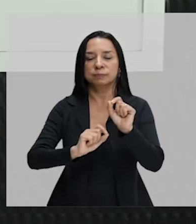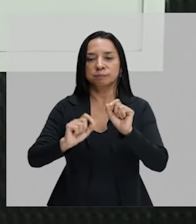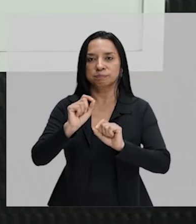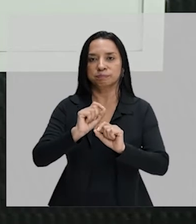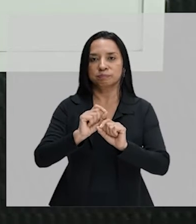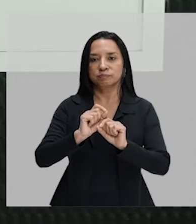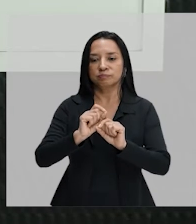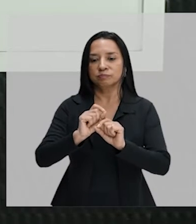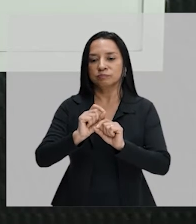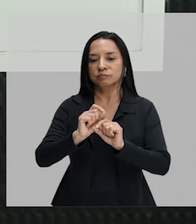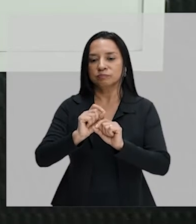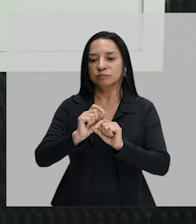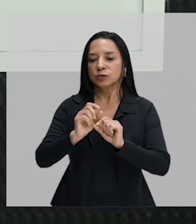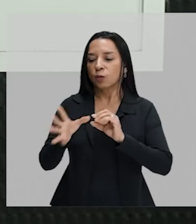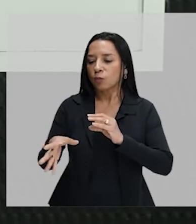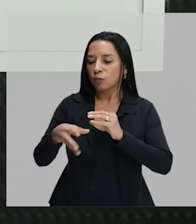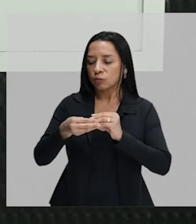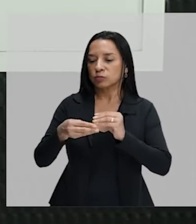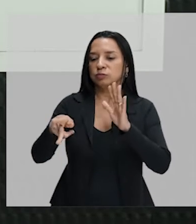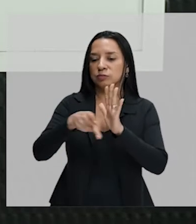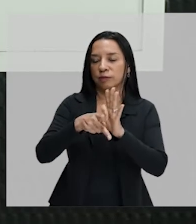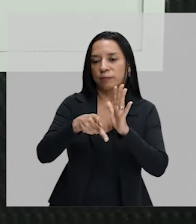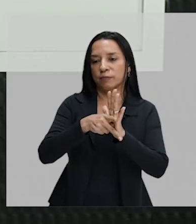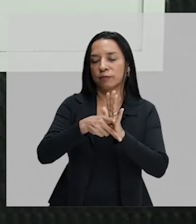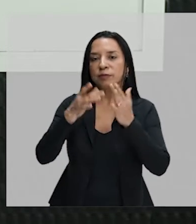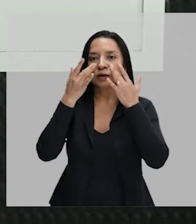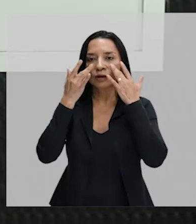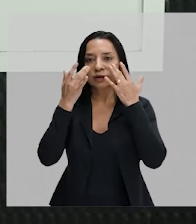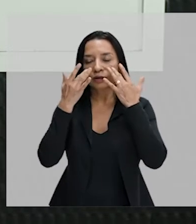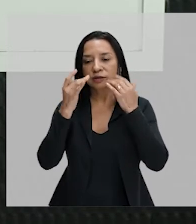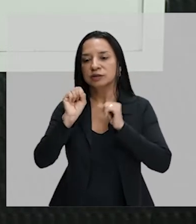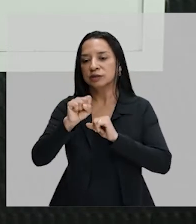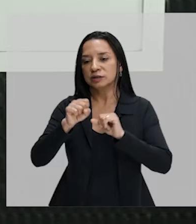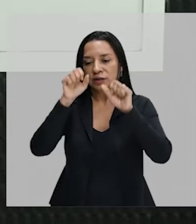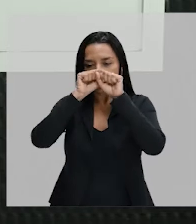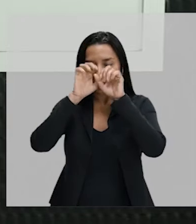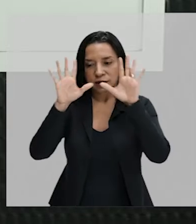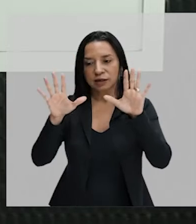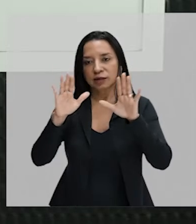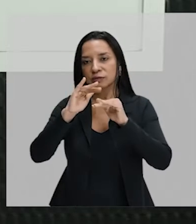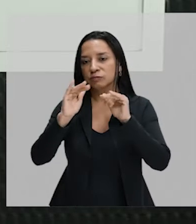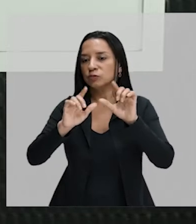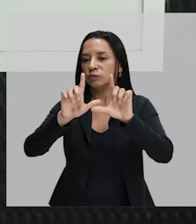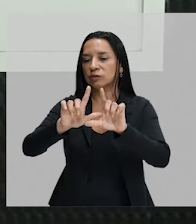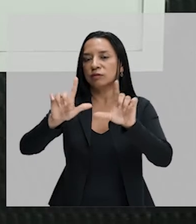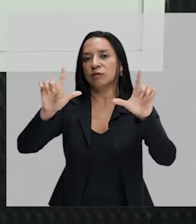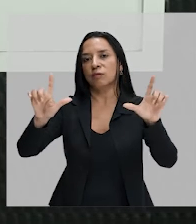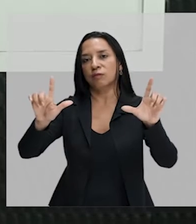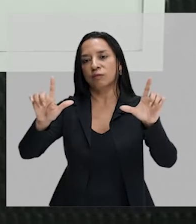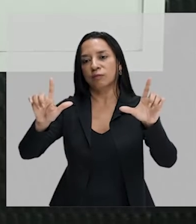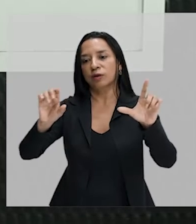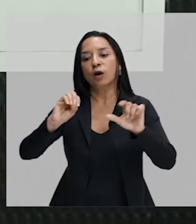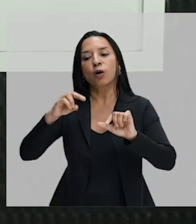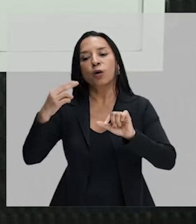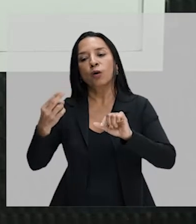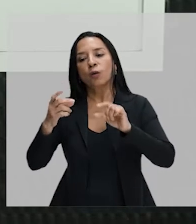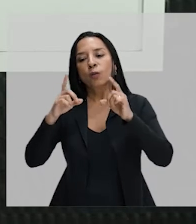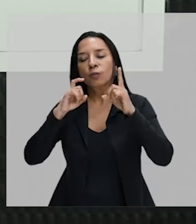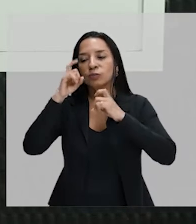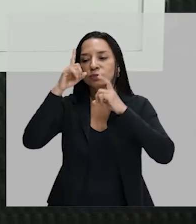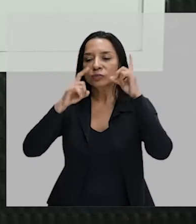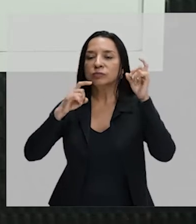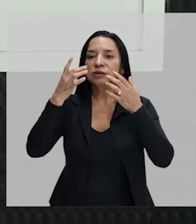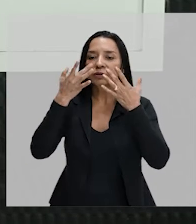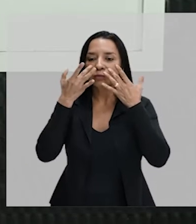são constituintes da própria arte. Obviamente, nós temos toda obra de arte, toda expressão artística, toda forma de levar